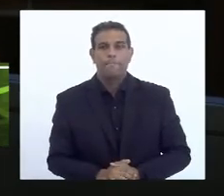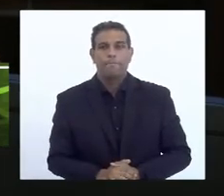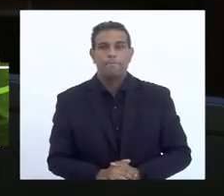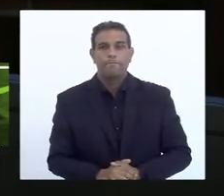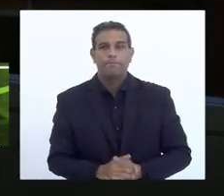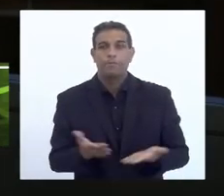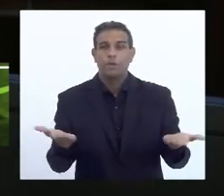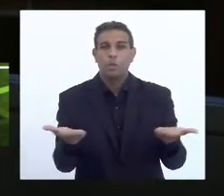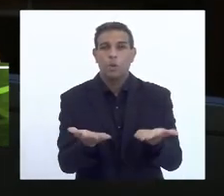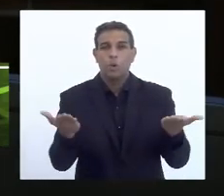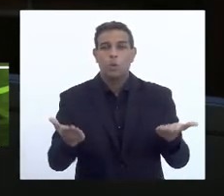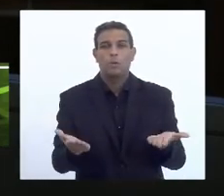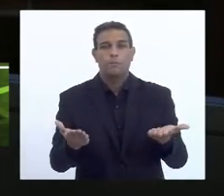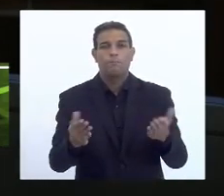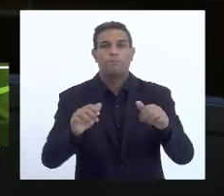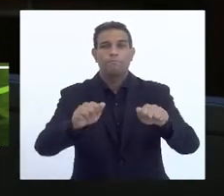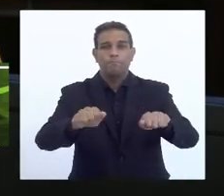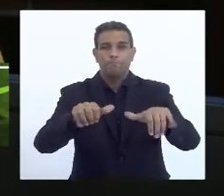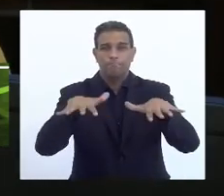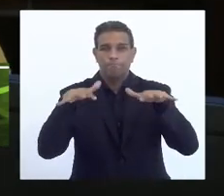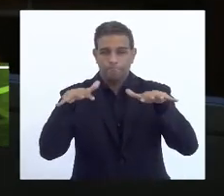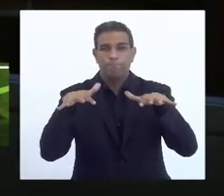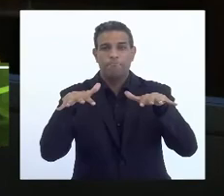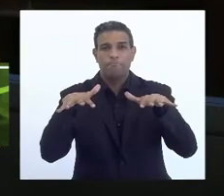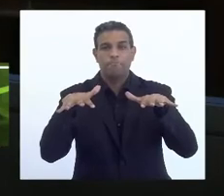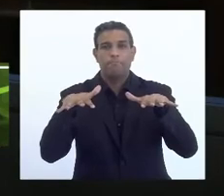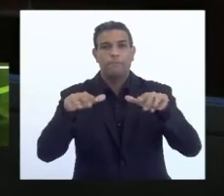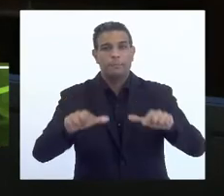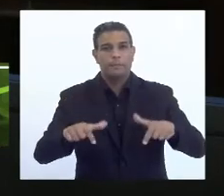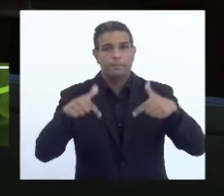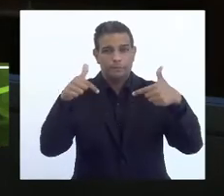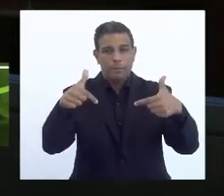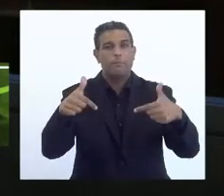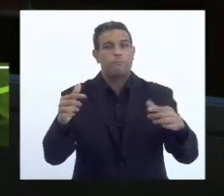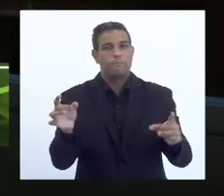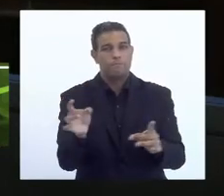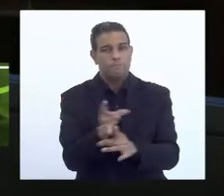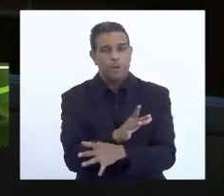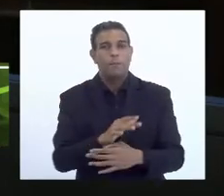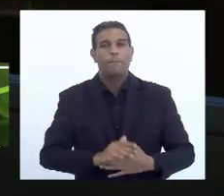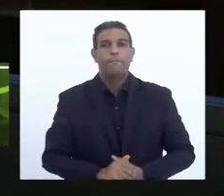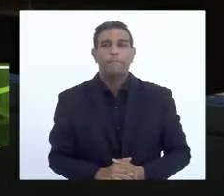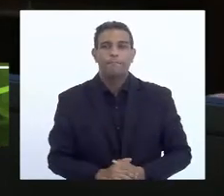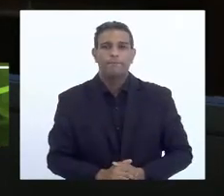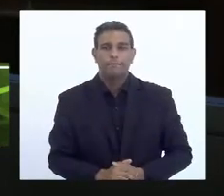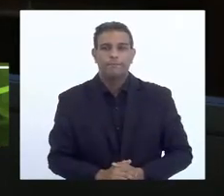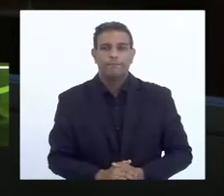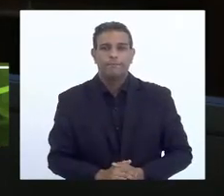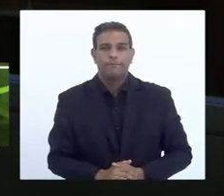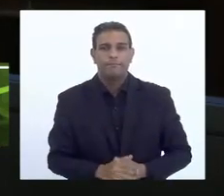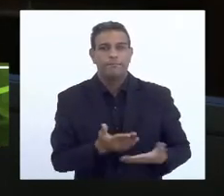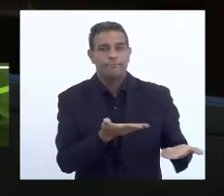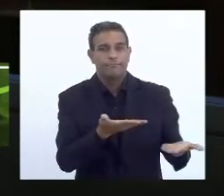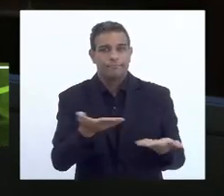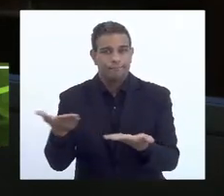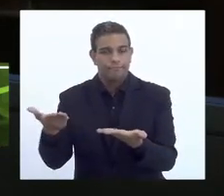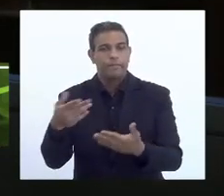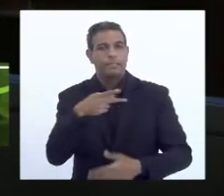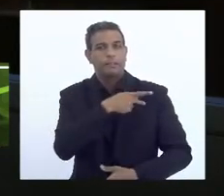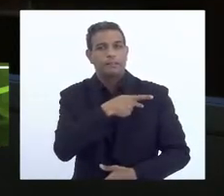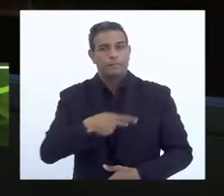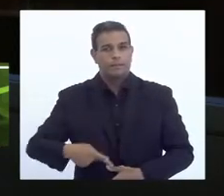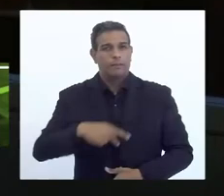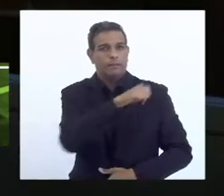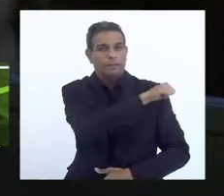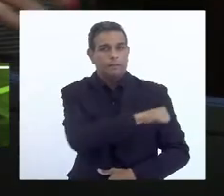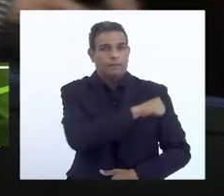dessa nossa audiência pública, que já tem aqui ações concretas, para a nossa presidenta,